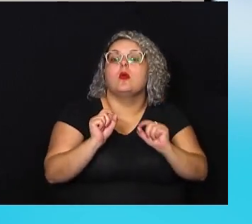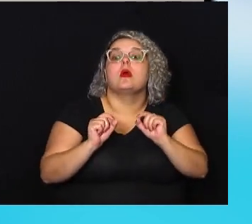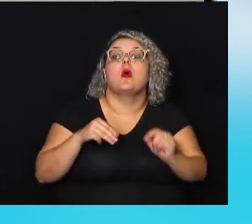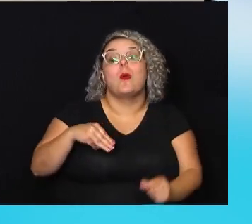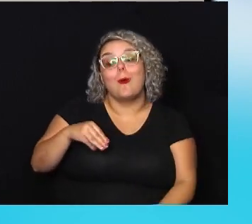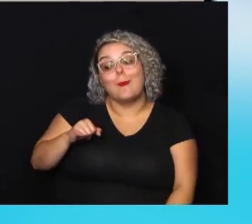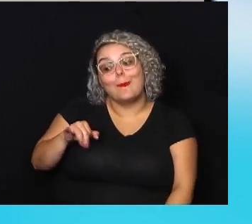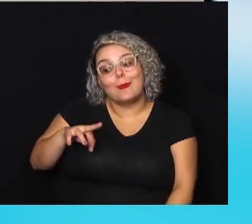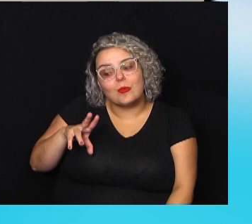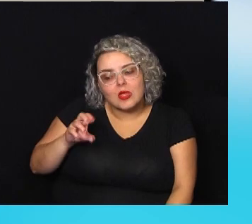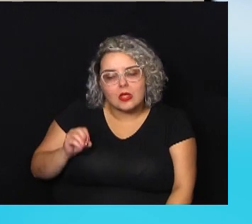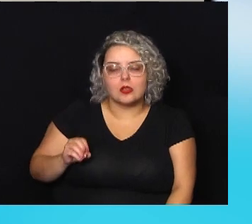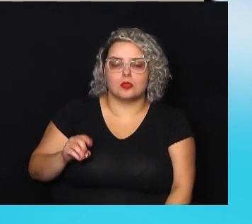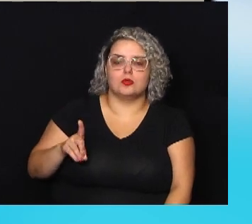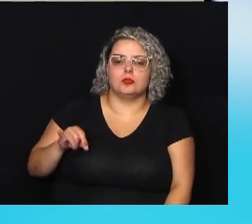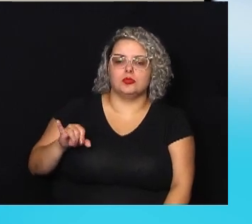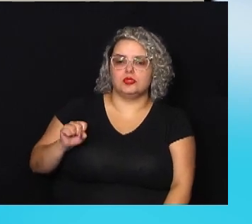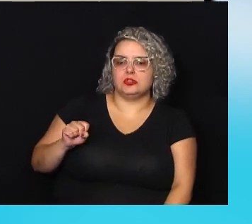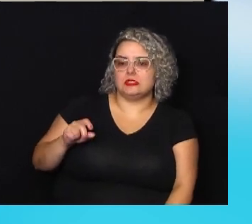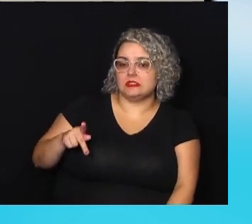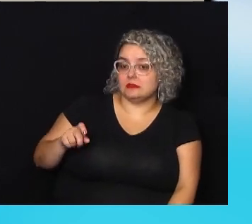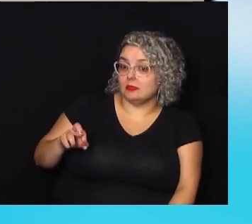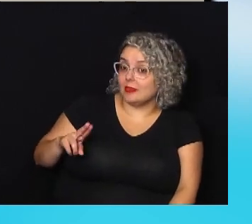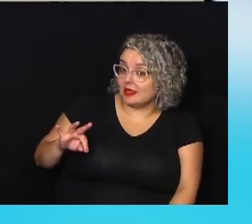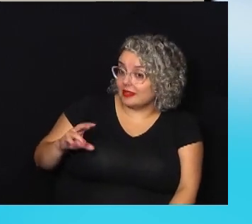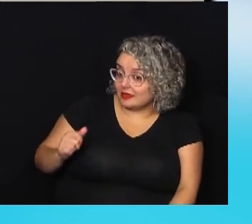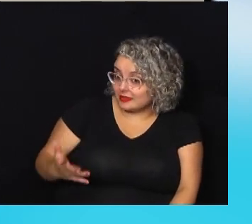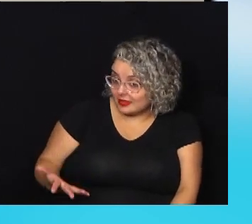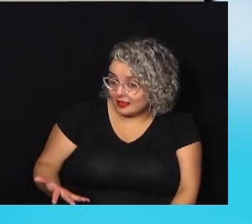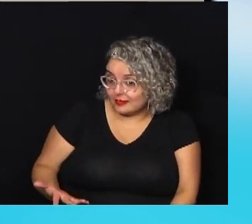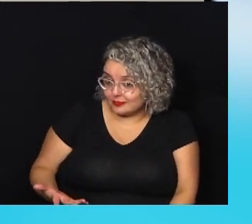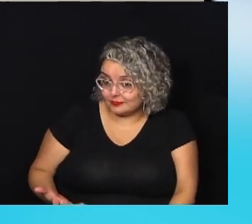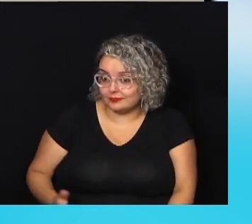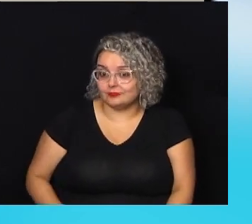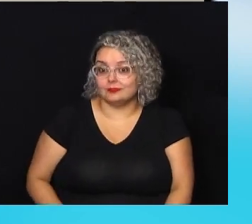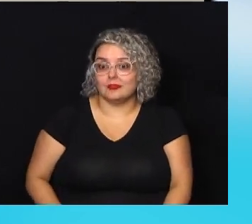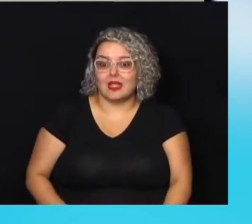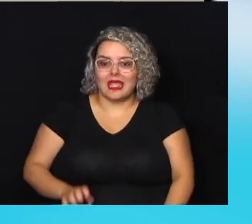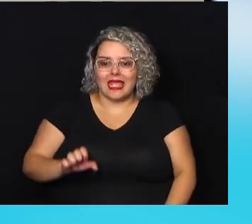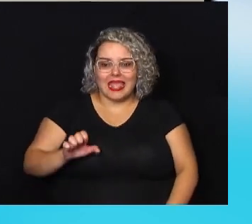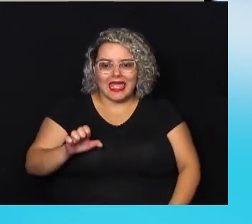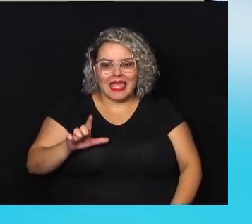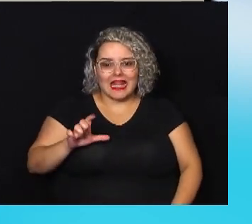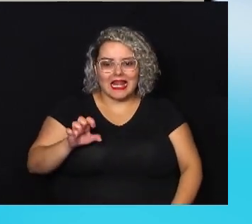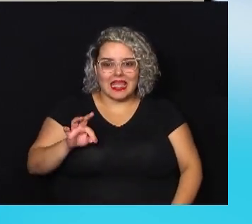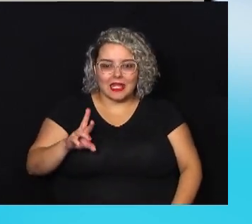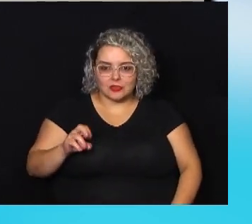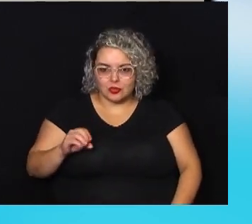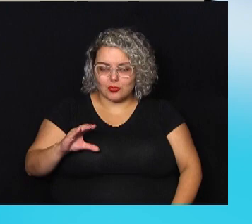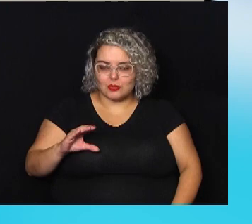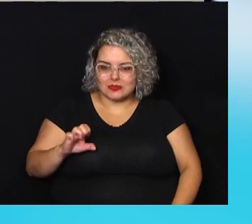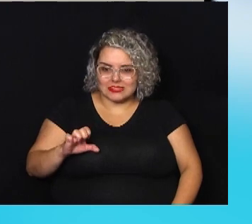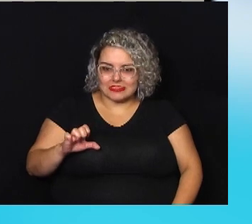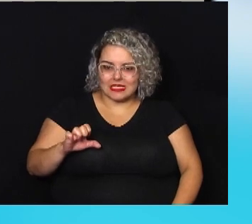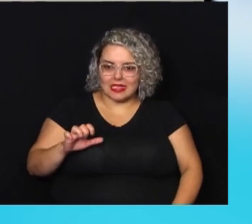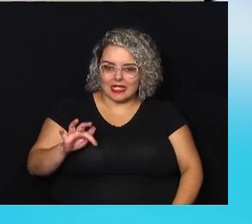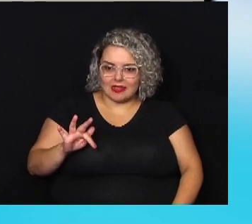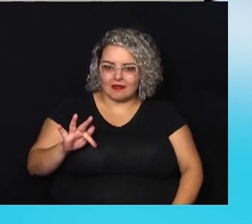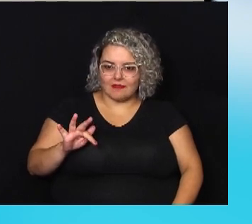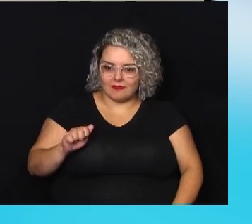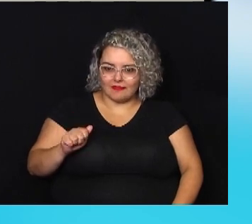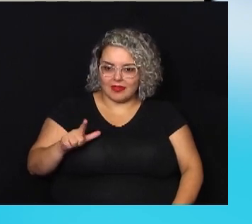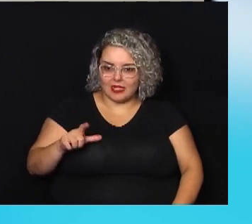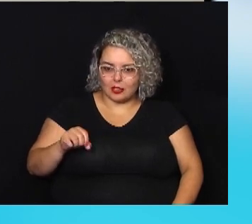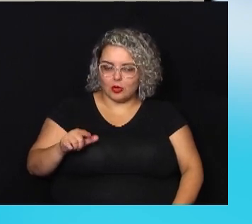os microdespertares. Os microdespertares ou despertares breves acontecem a nível de